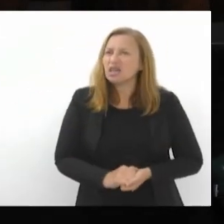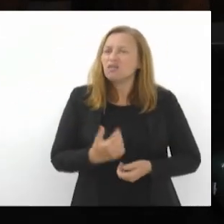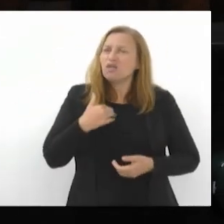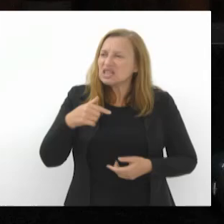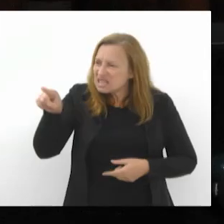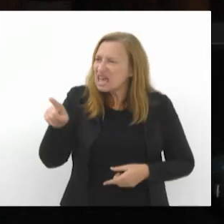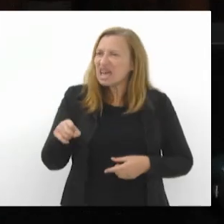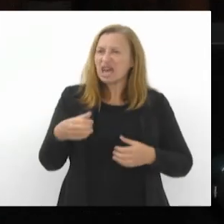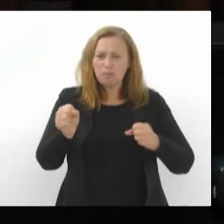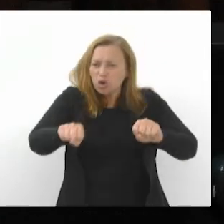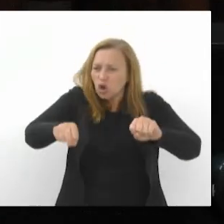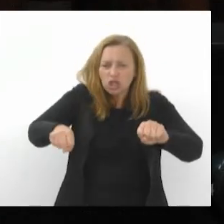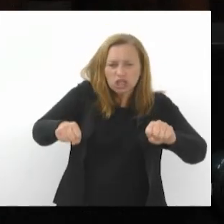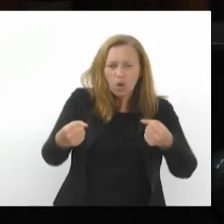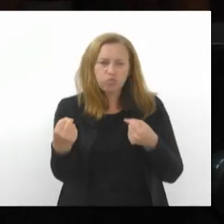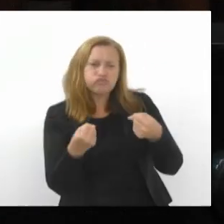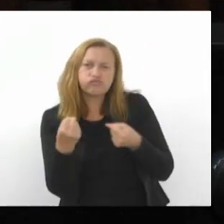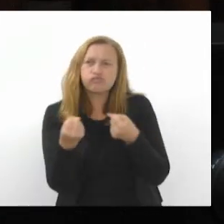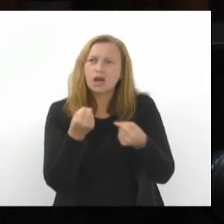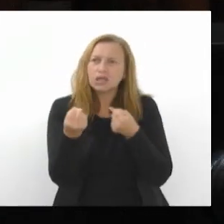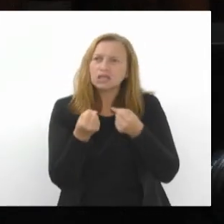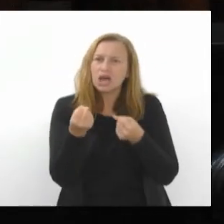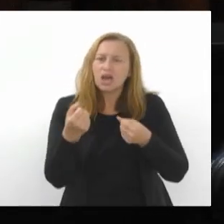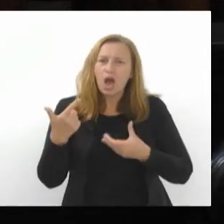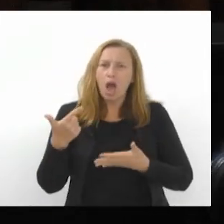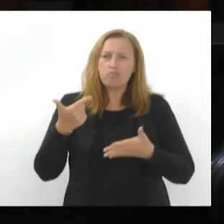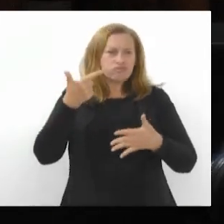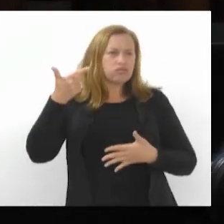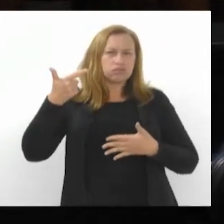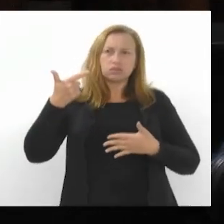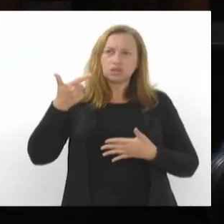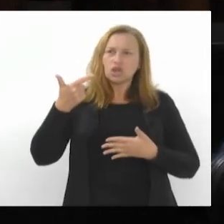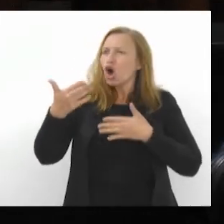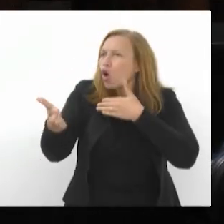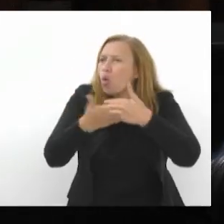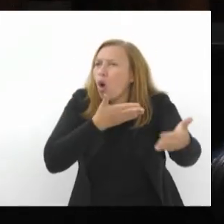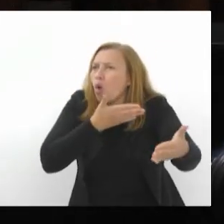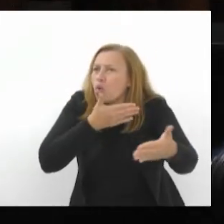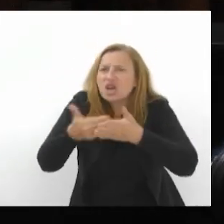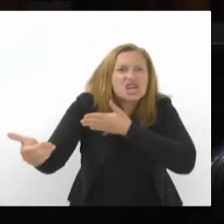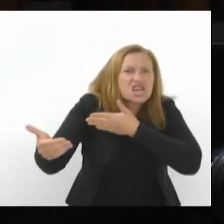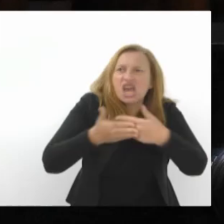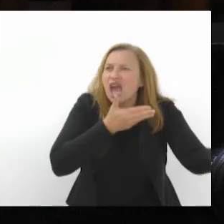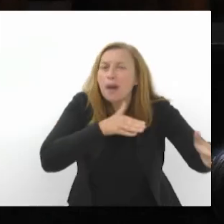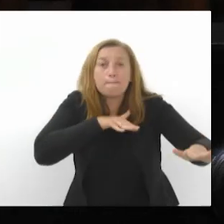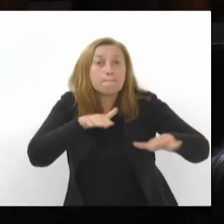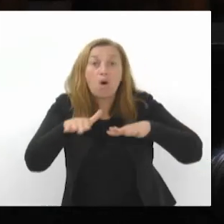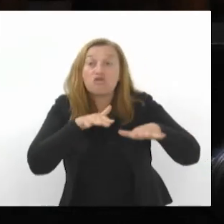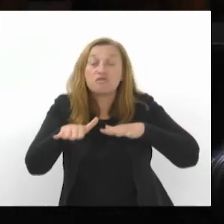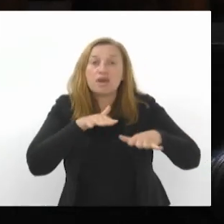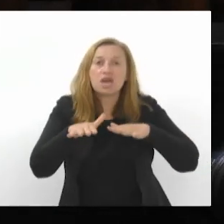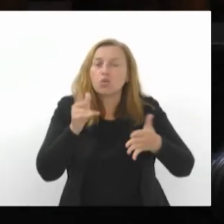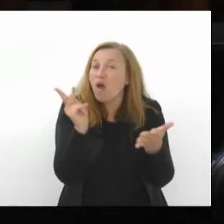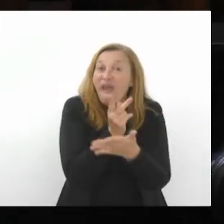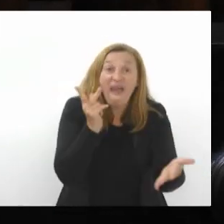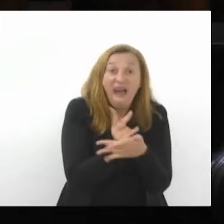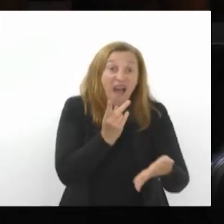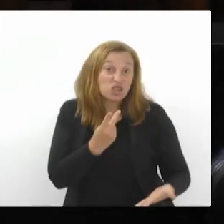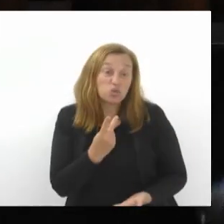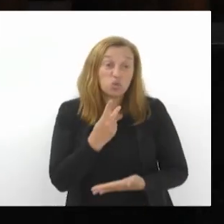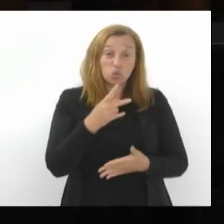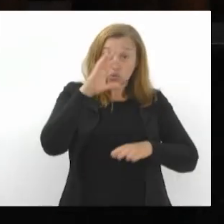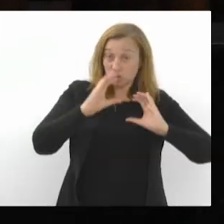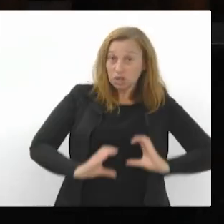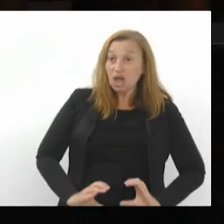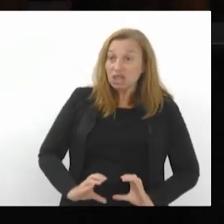transeunte, você é motorista, e vai ser assaltado, qualquer movimento involuntário do